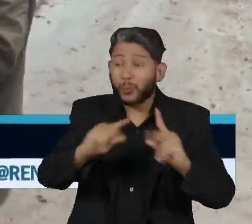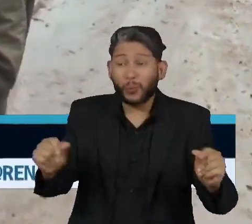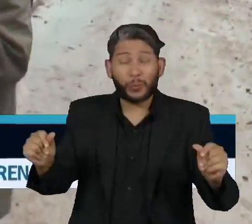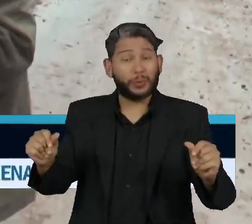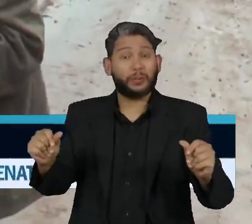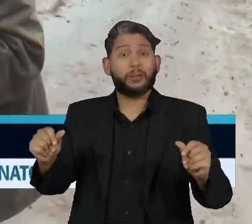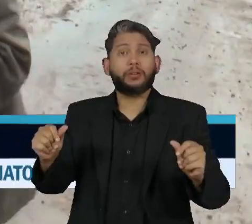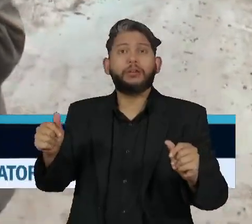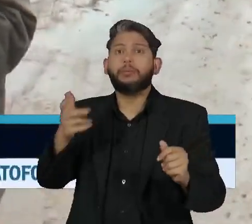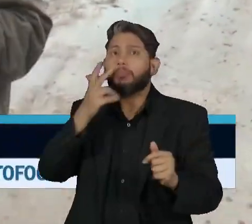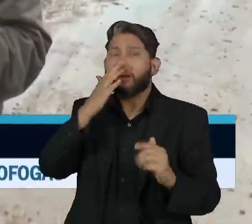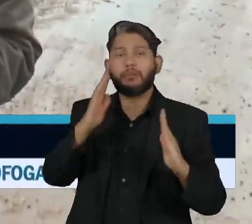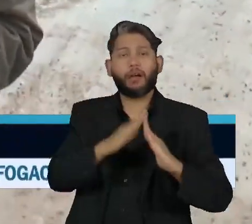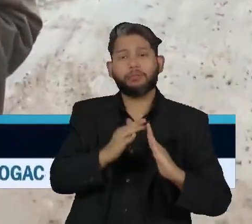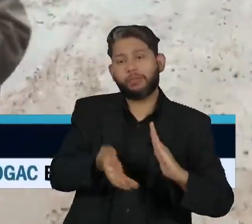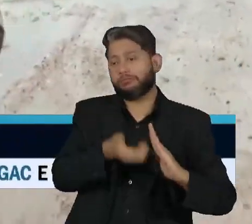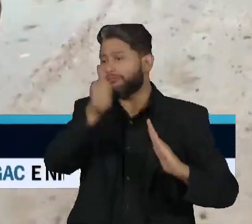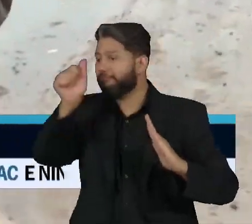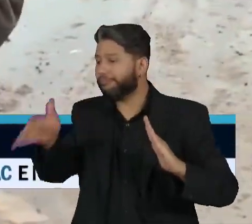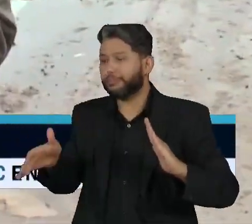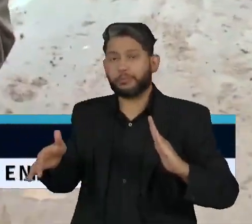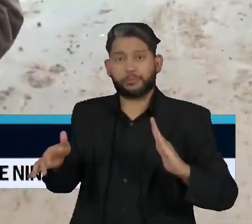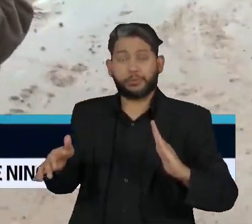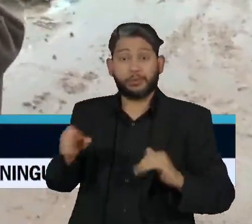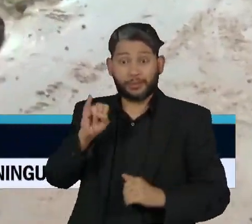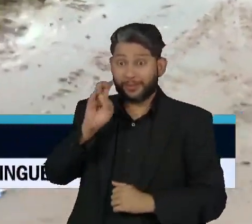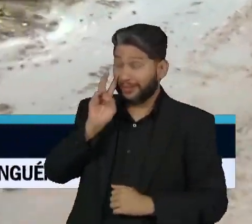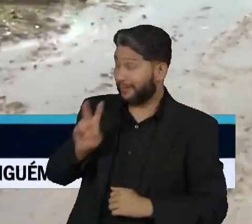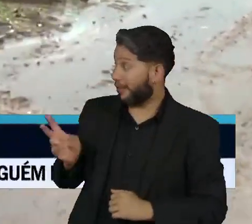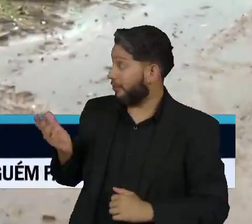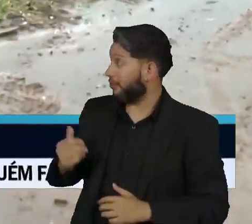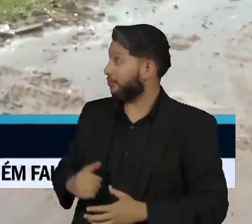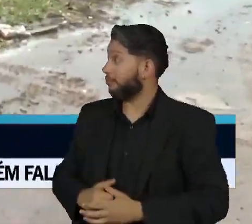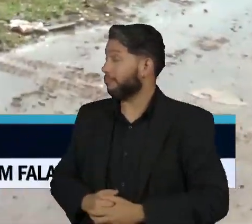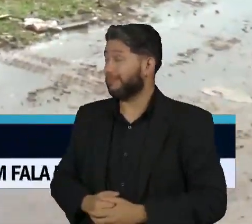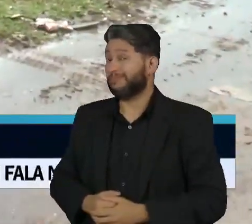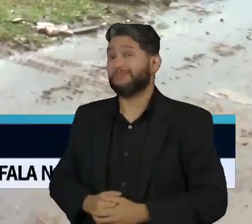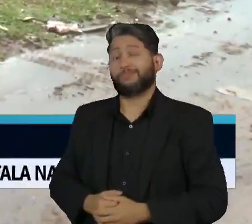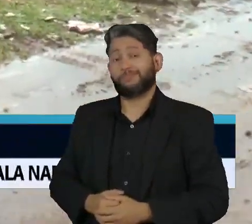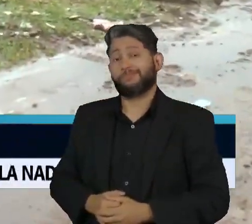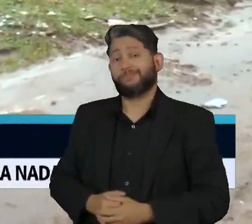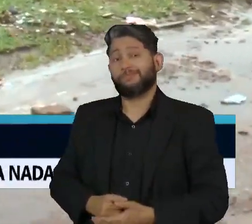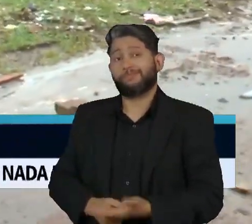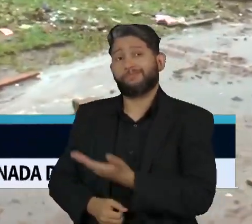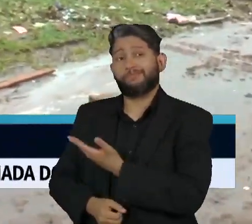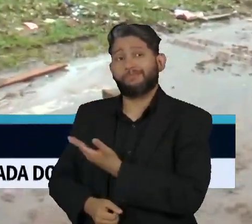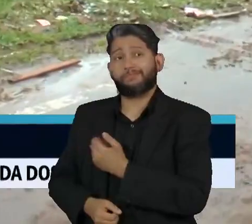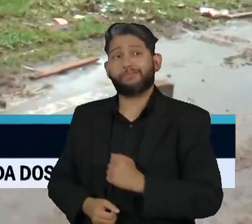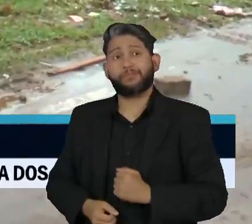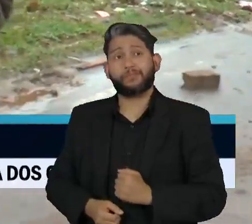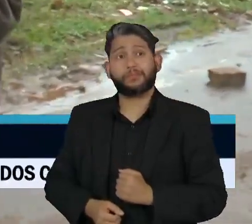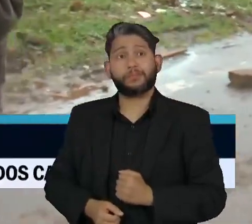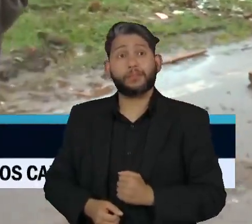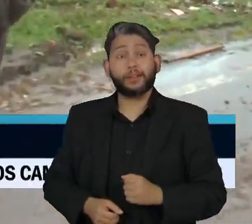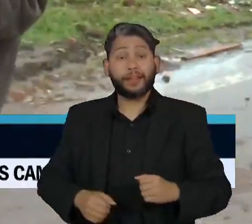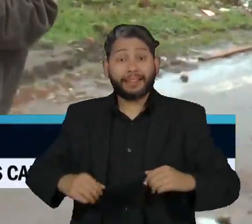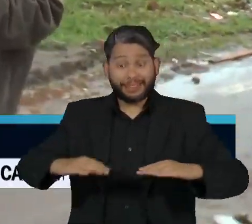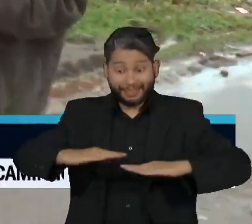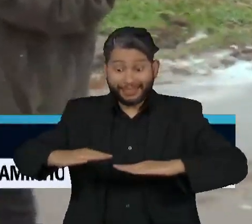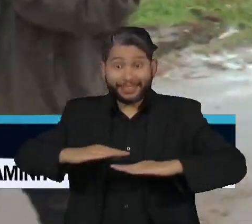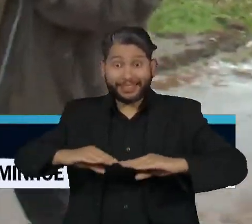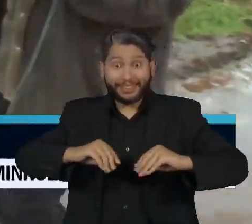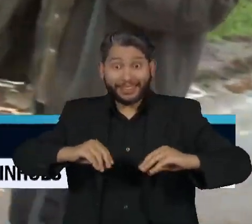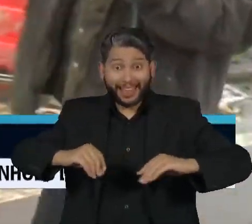aqui na frente das residências. Avançando um pouco mais, a gente começa a ver também pedaços do asfalto que